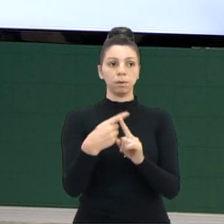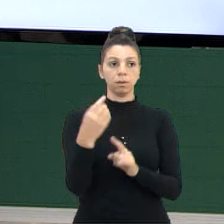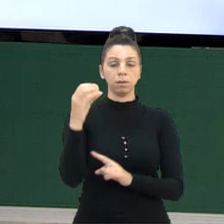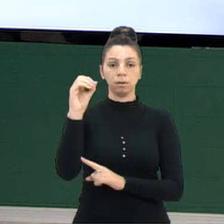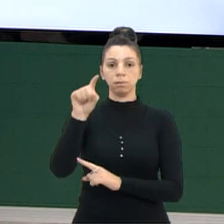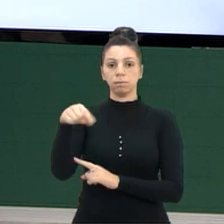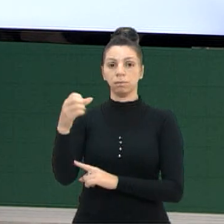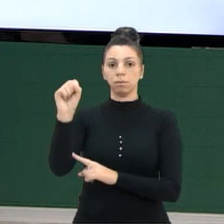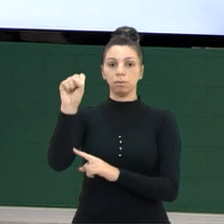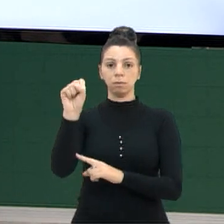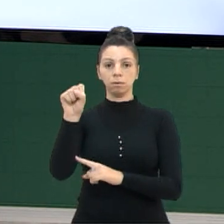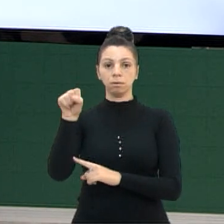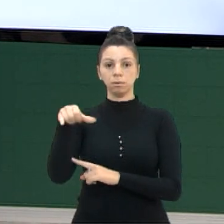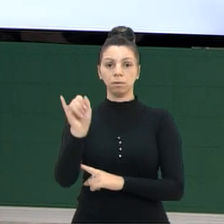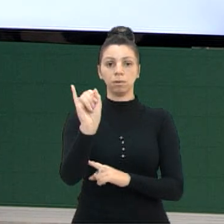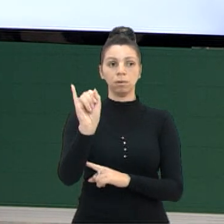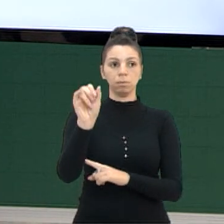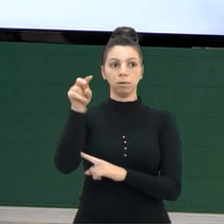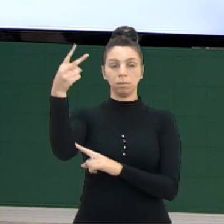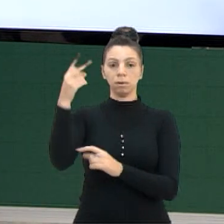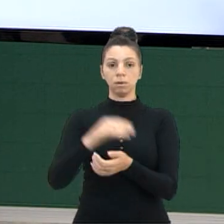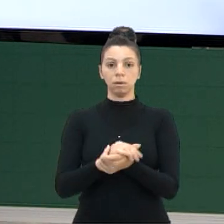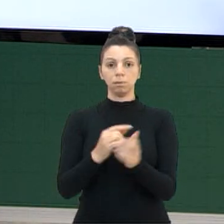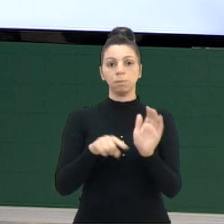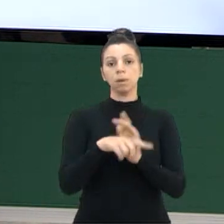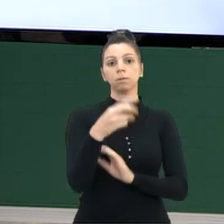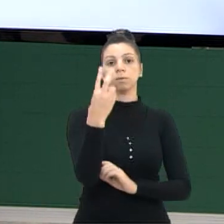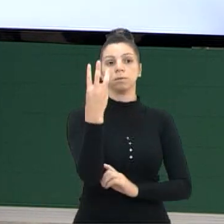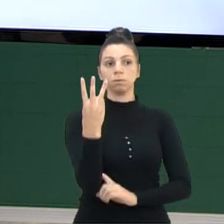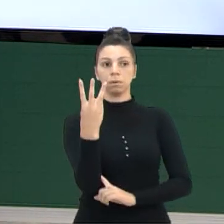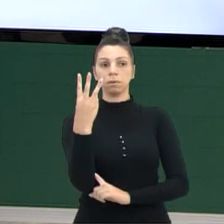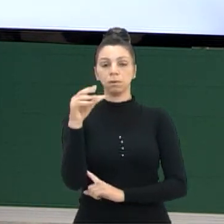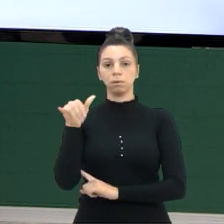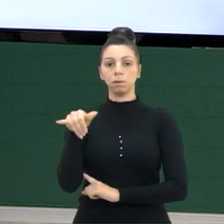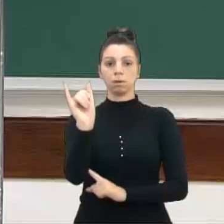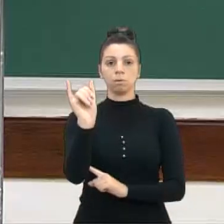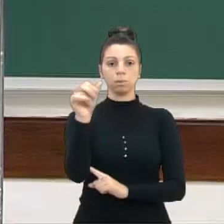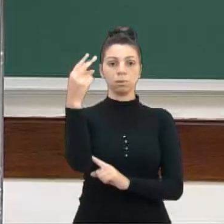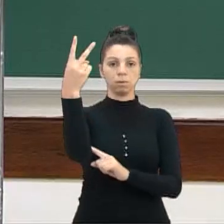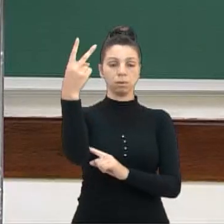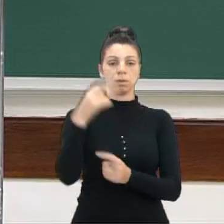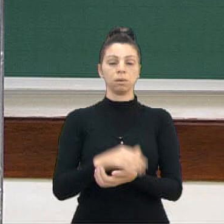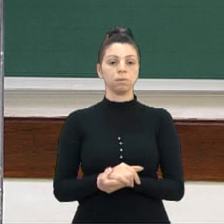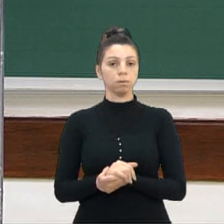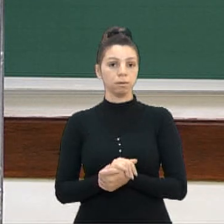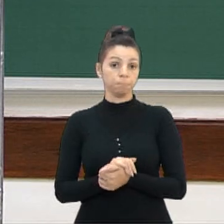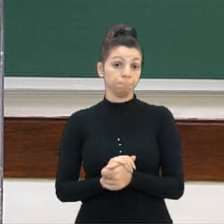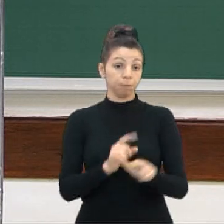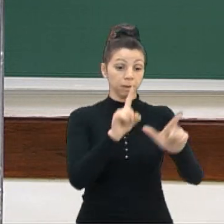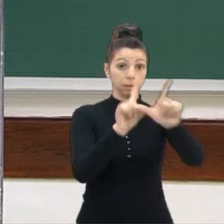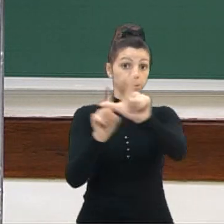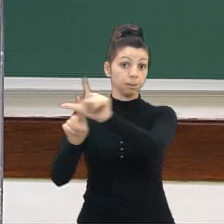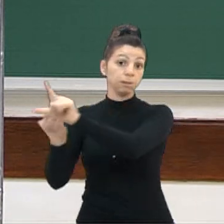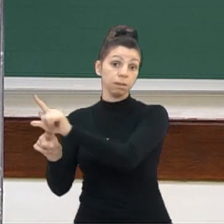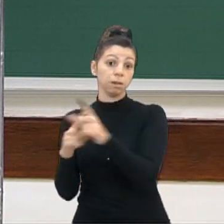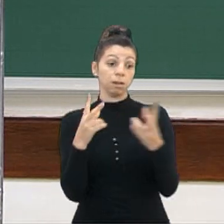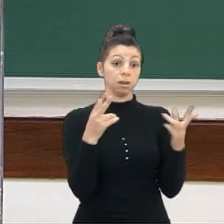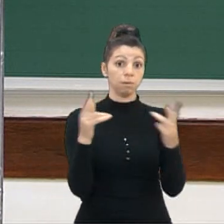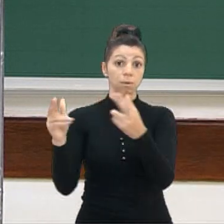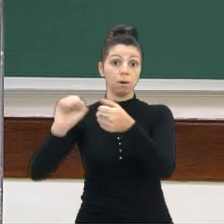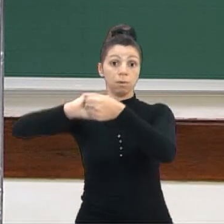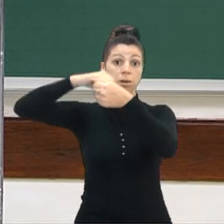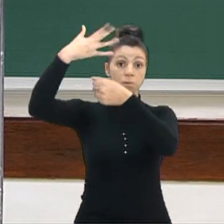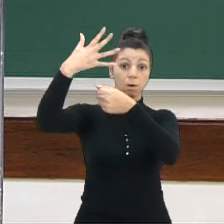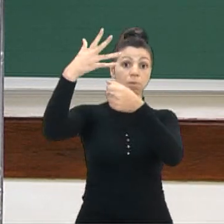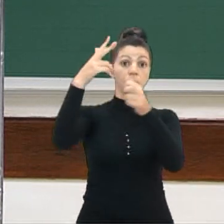0,8y² menos 3y². Todas as letras são iguais, possuem o mesmo grau? Ótimo, faço direto e